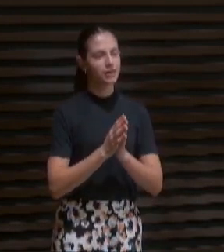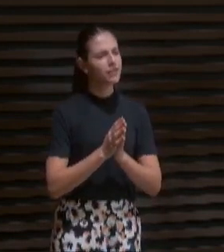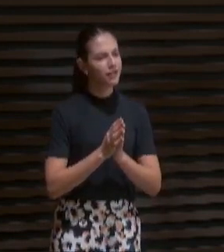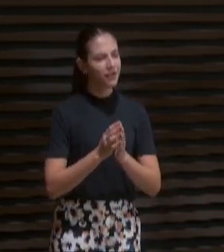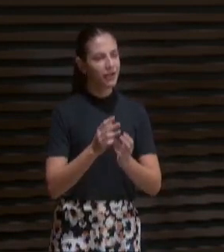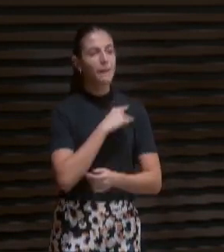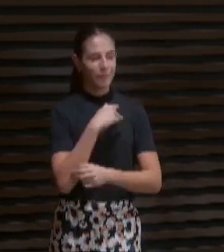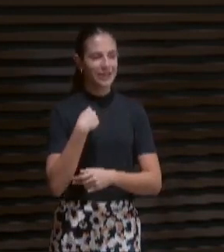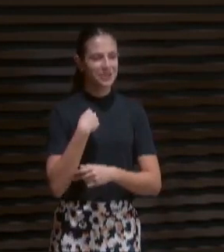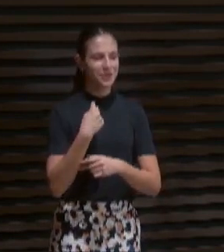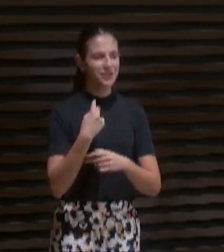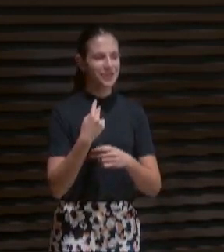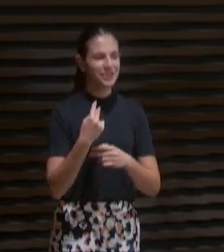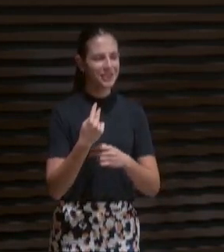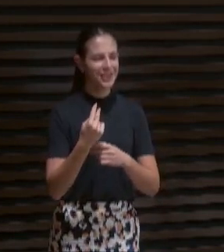ruim.